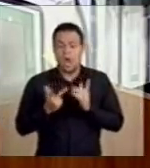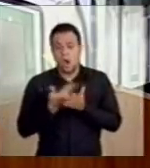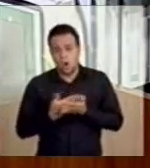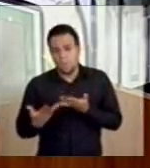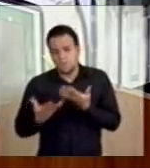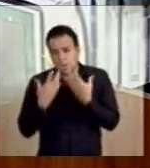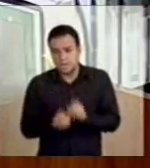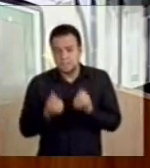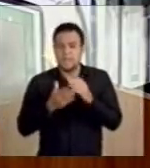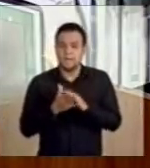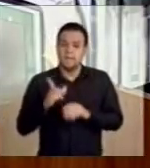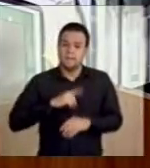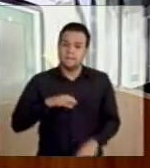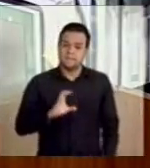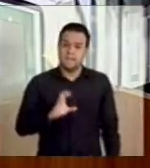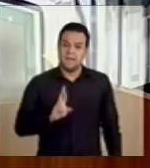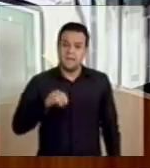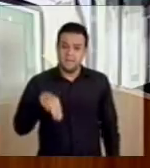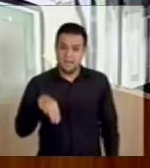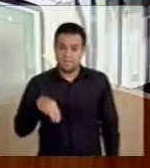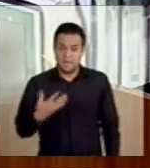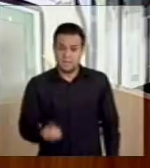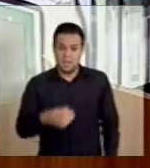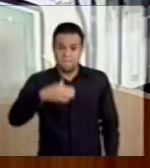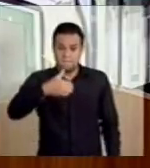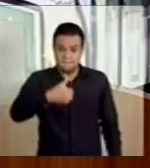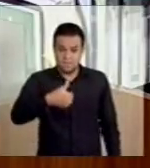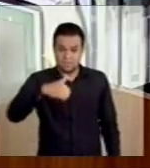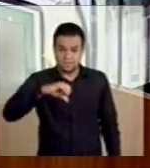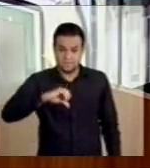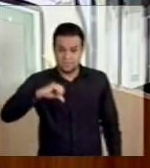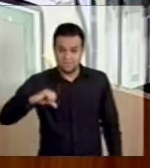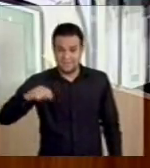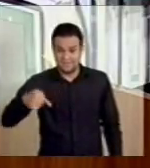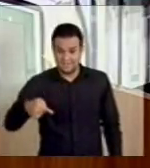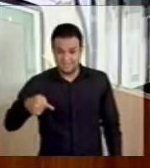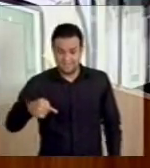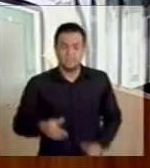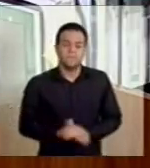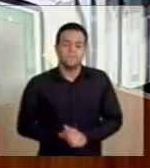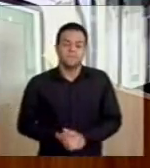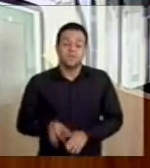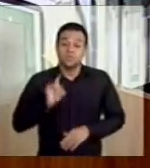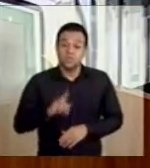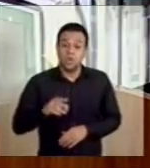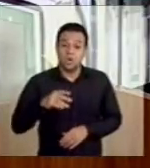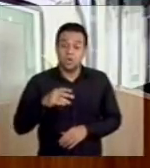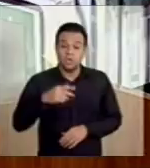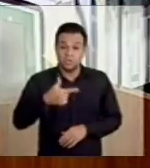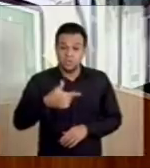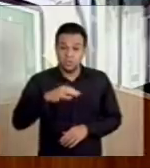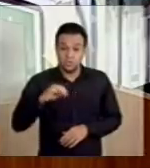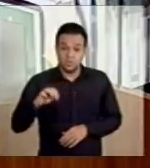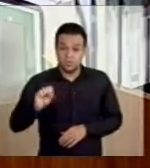regulamentadas pelo Conselho Federal de Medicina em 1997. E apenas em 2008 é